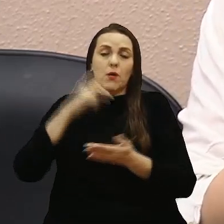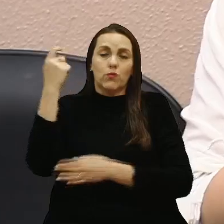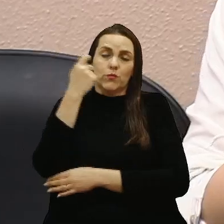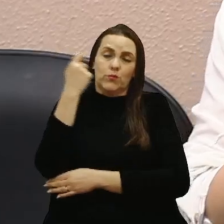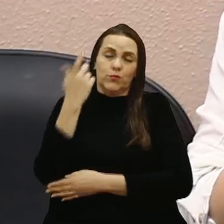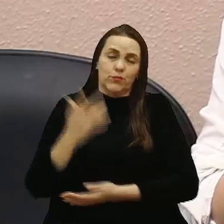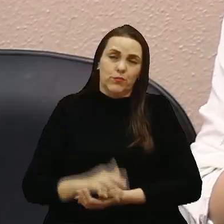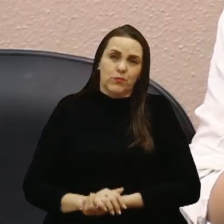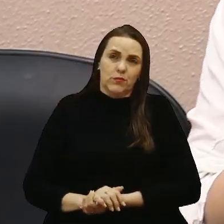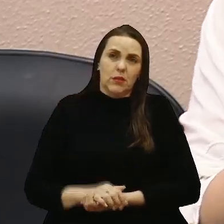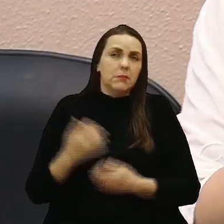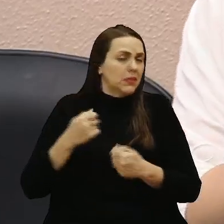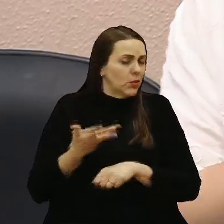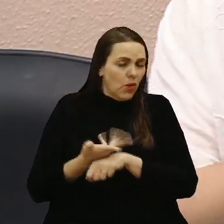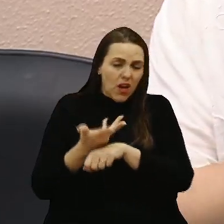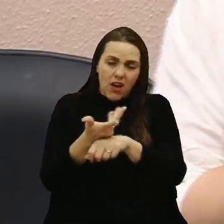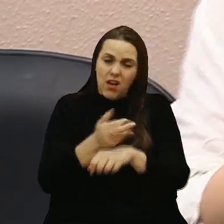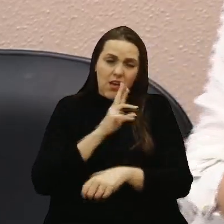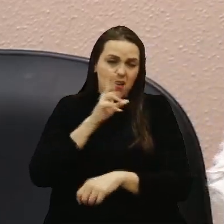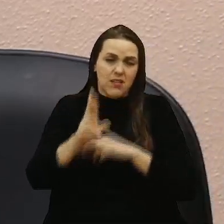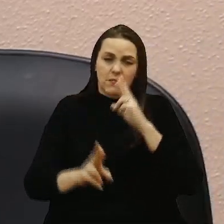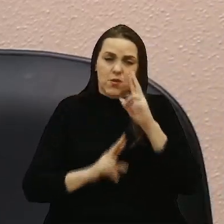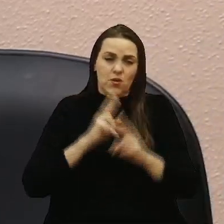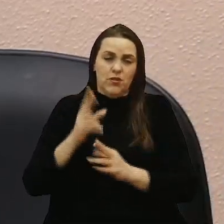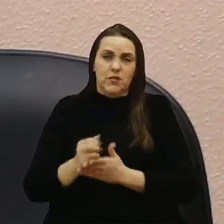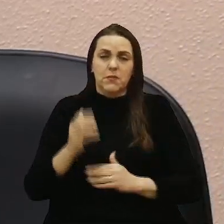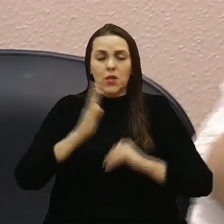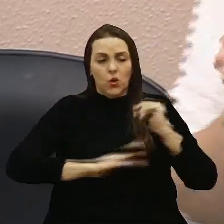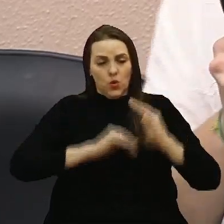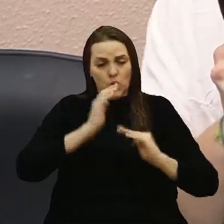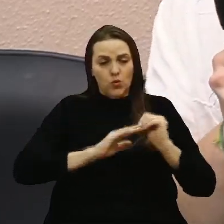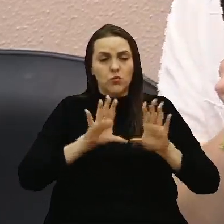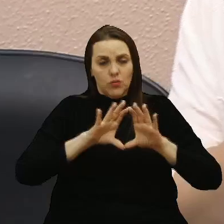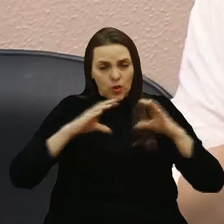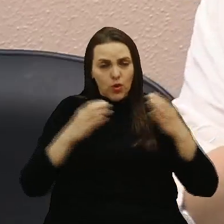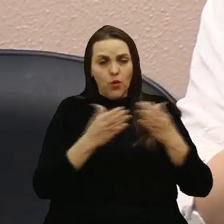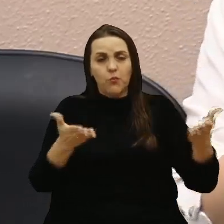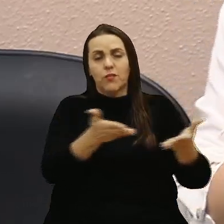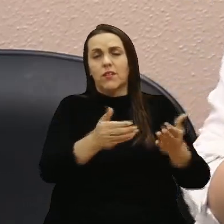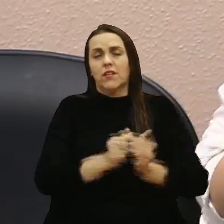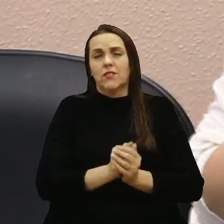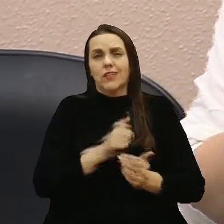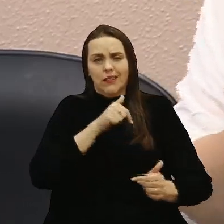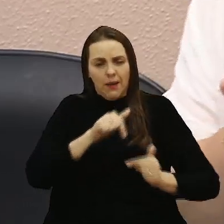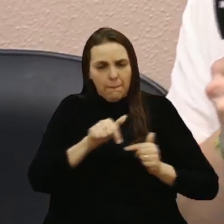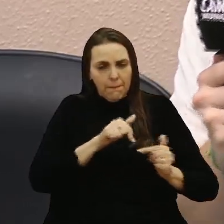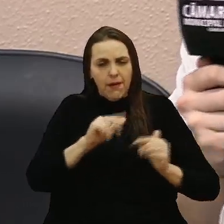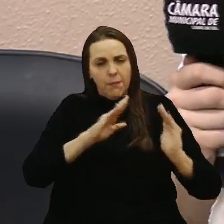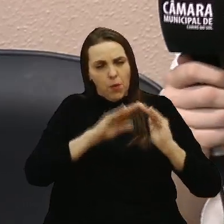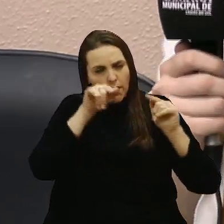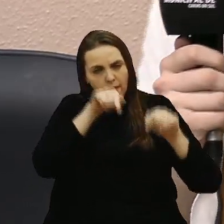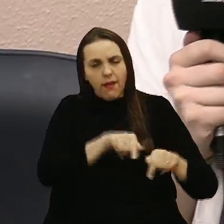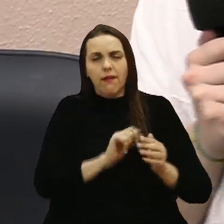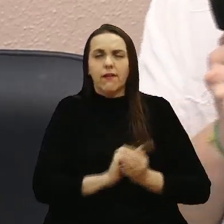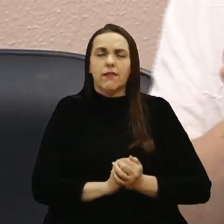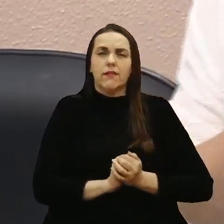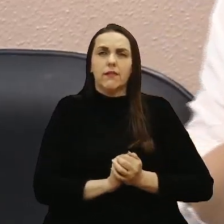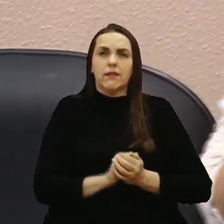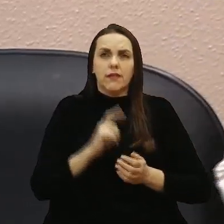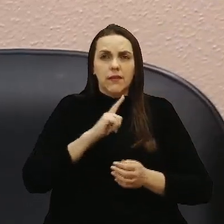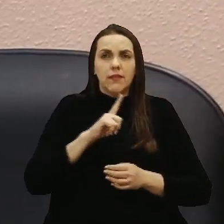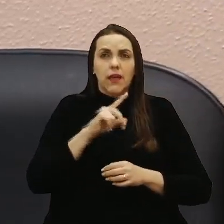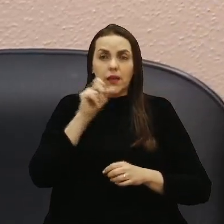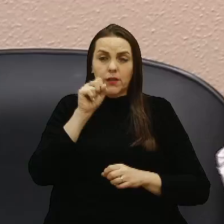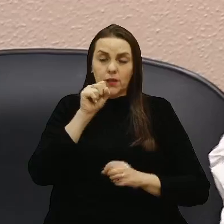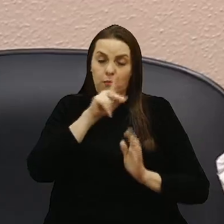precisamos de agilidade para dar respostas, e isso precisa ser construído com aquela comunidade que trabalha, que reside lá, e que muitas vezes a gente tem os projetos de